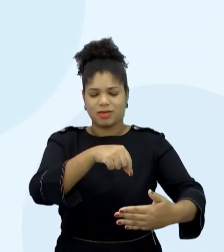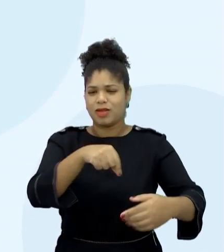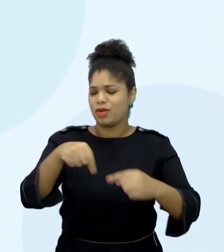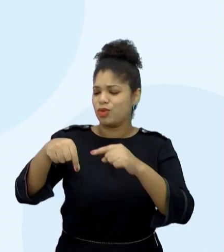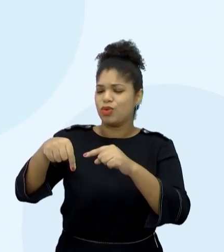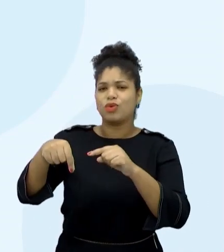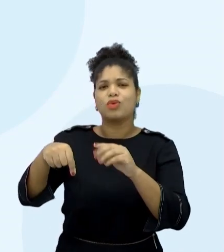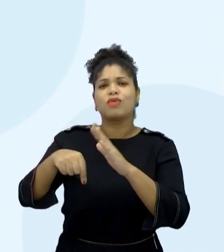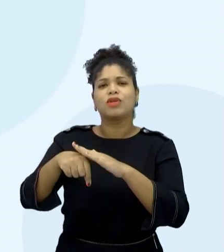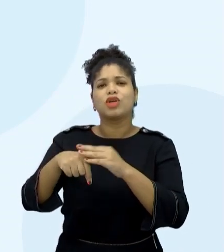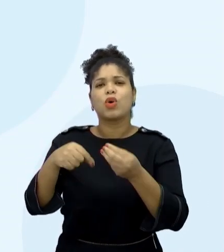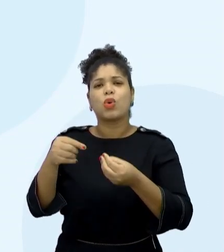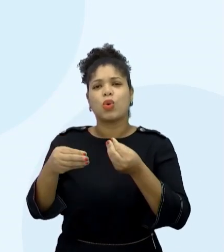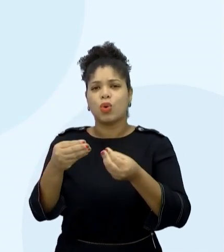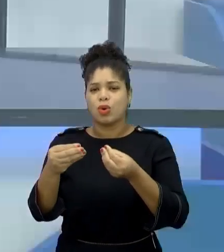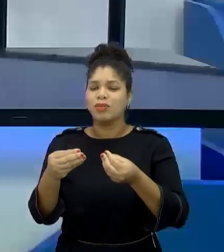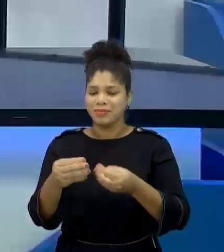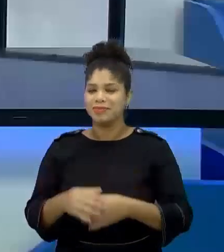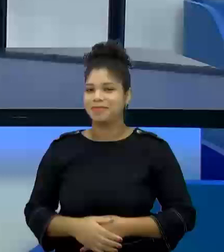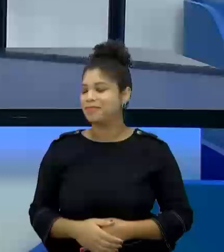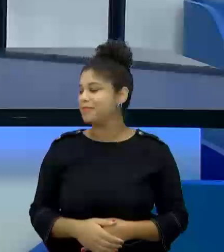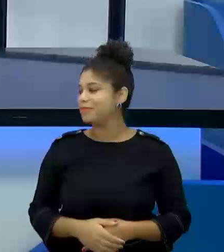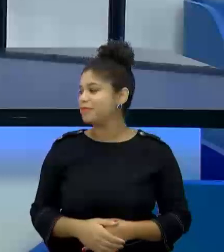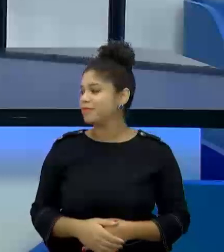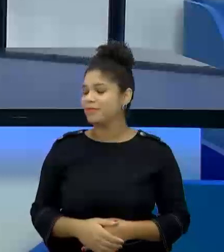EF 06, CI